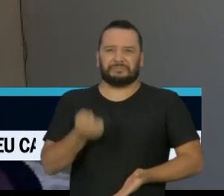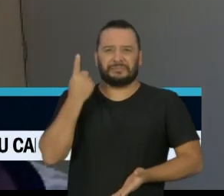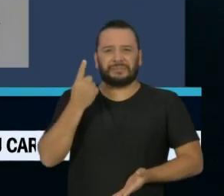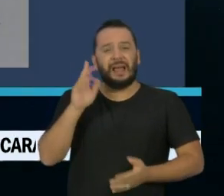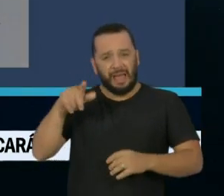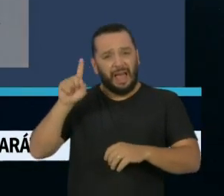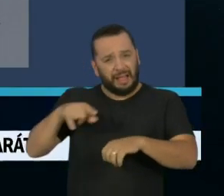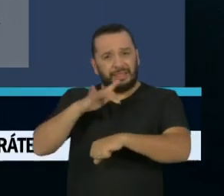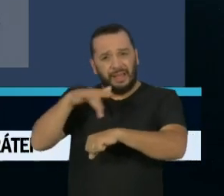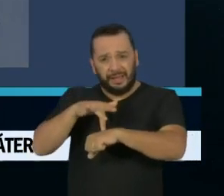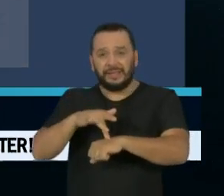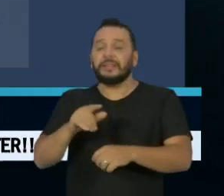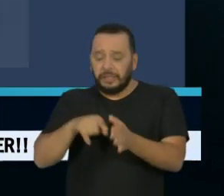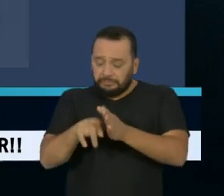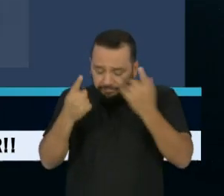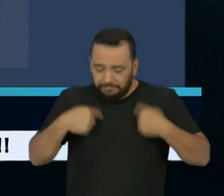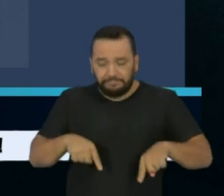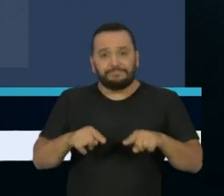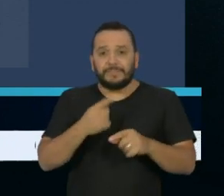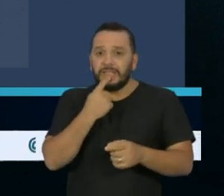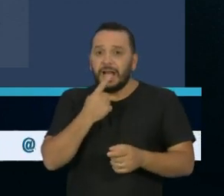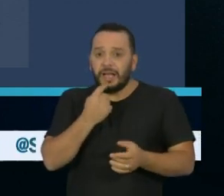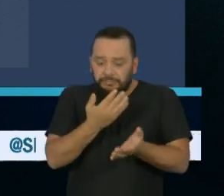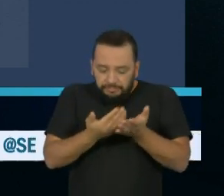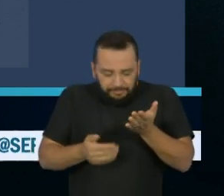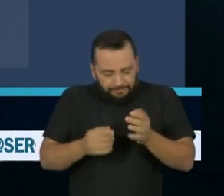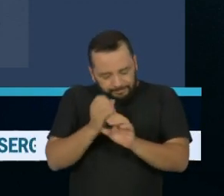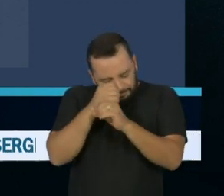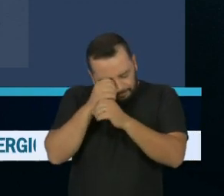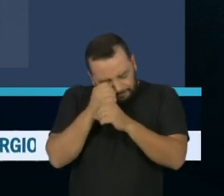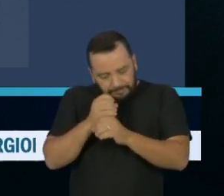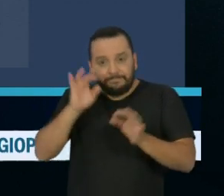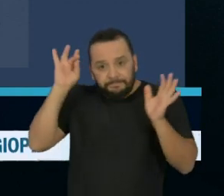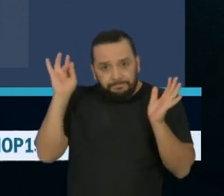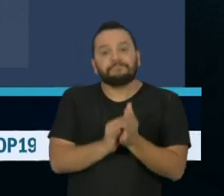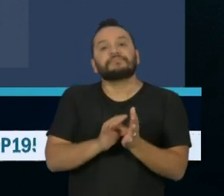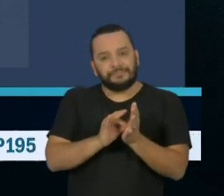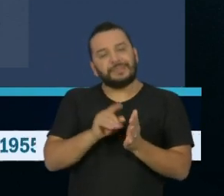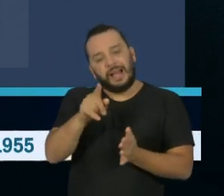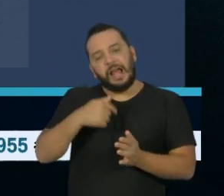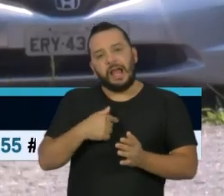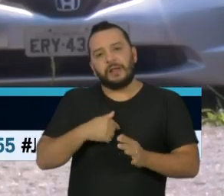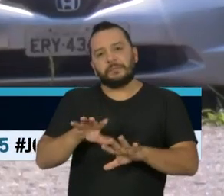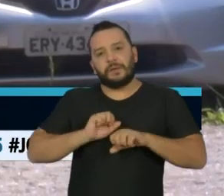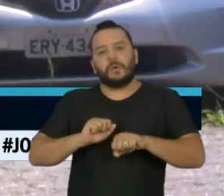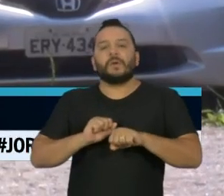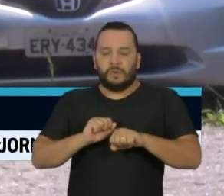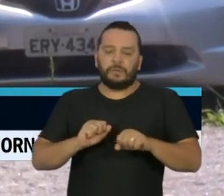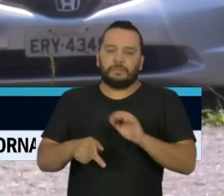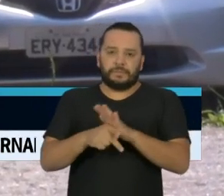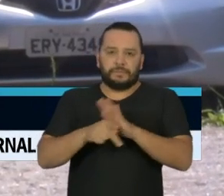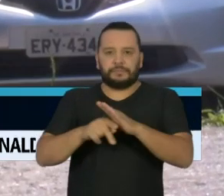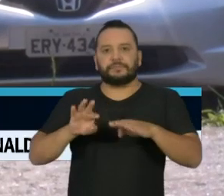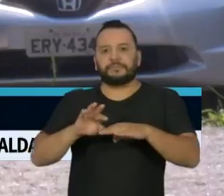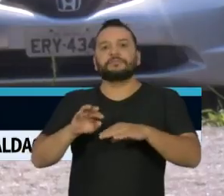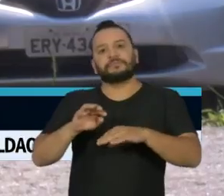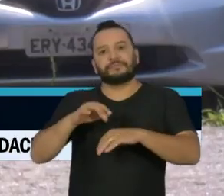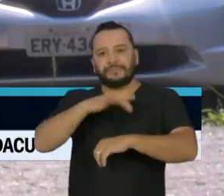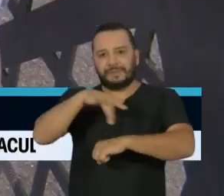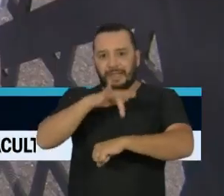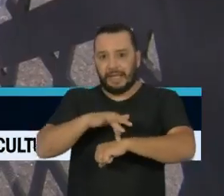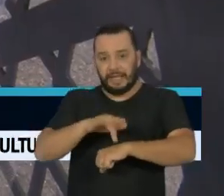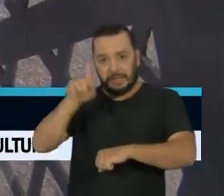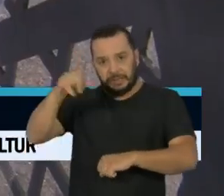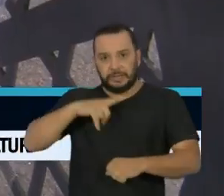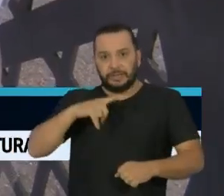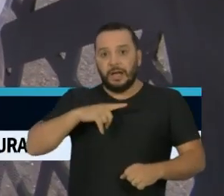isso é dengue o exame de sangue e confirmou a doença ela mora em três lagoas mato grosso do sul o estado é um dos que tem a maior